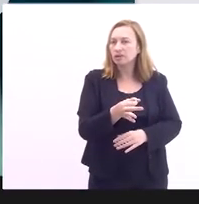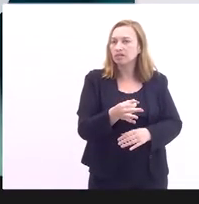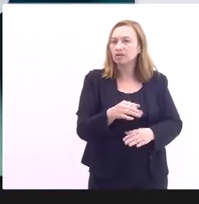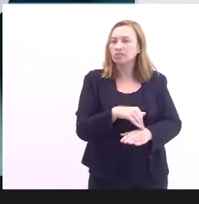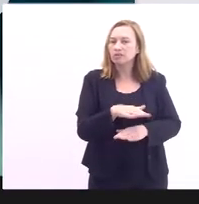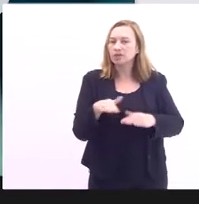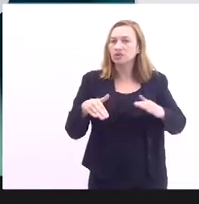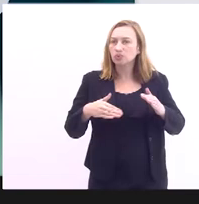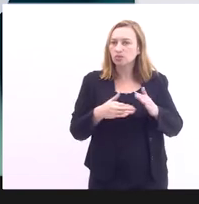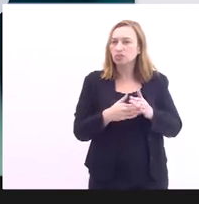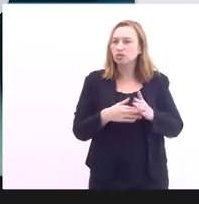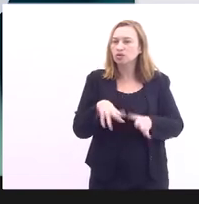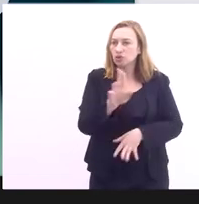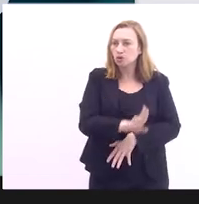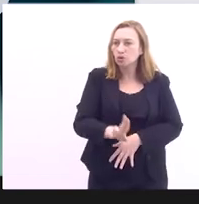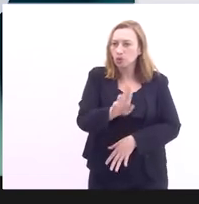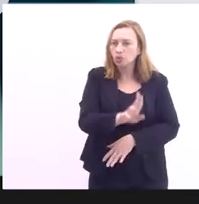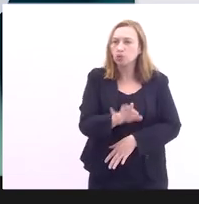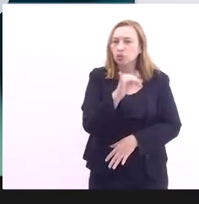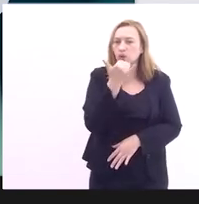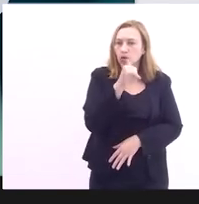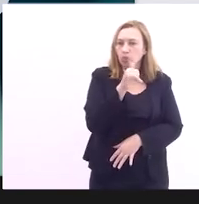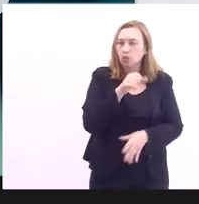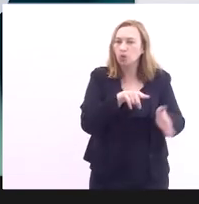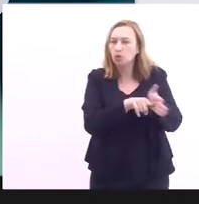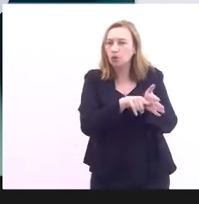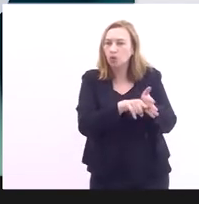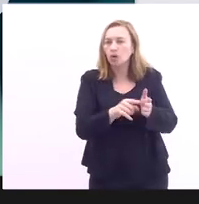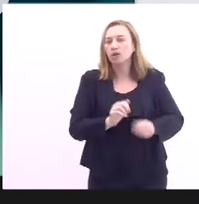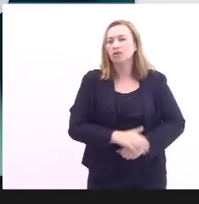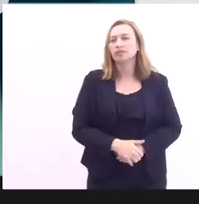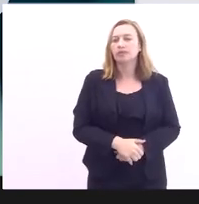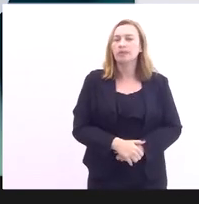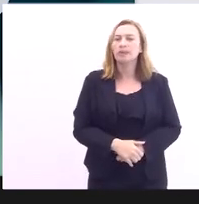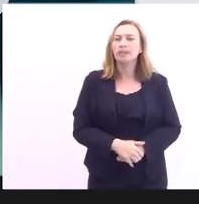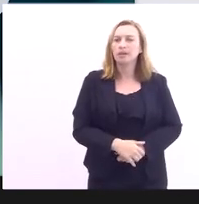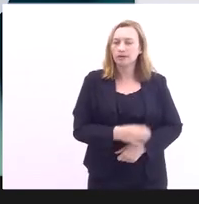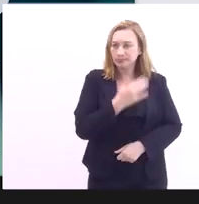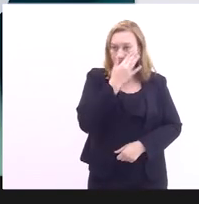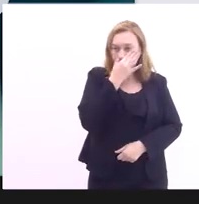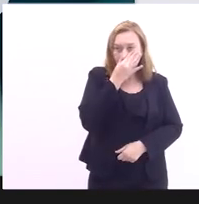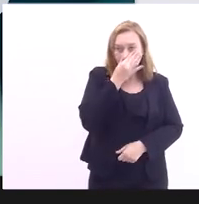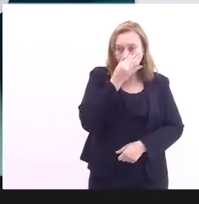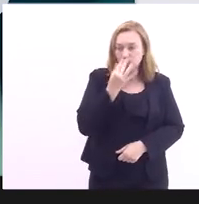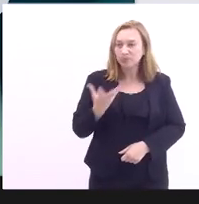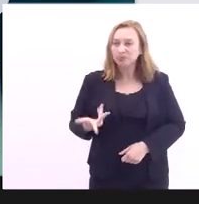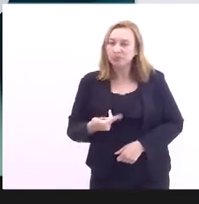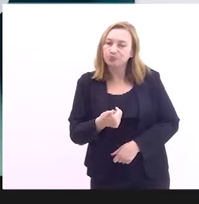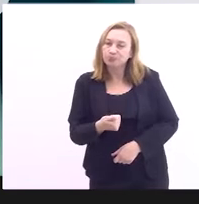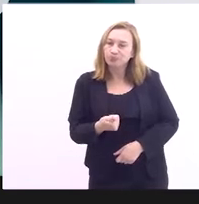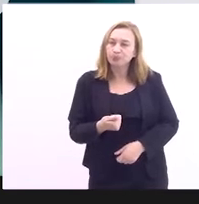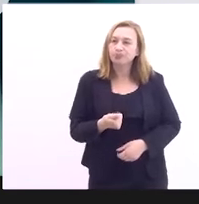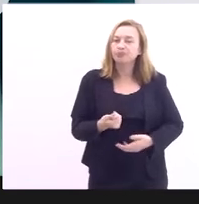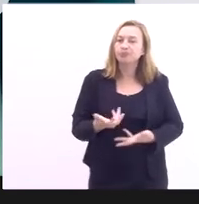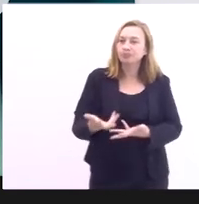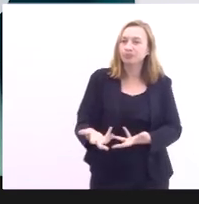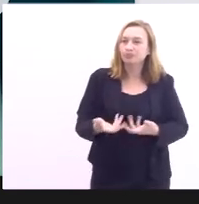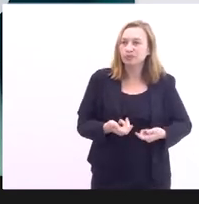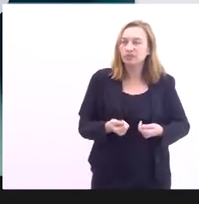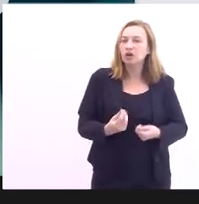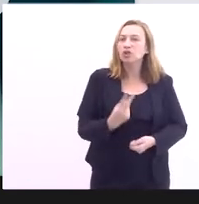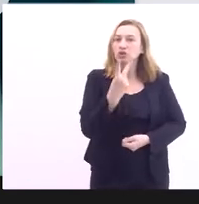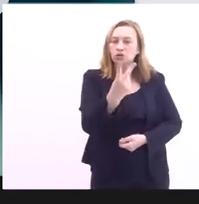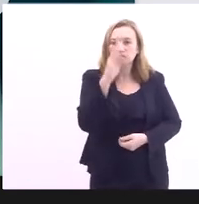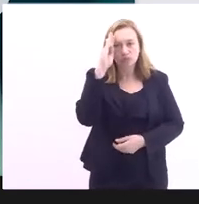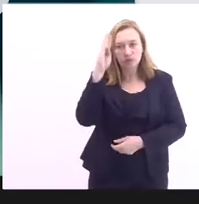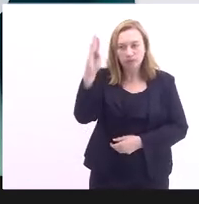serviço que estiver sendo analisado. No caso de qualidade do fornecimento, a gente tem dois